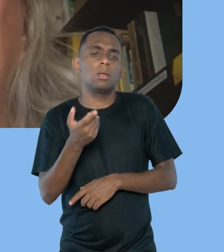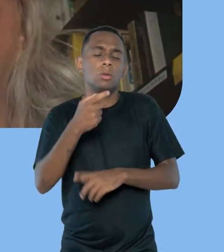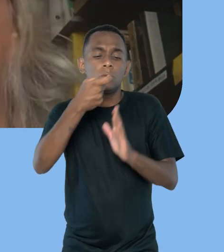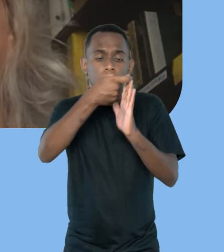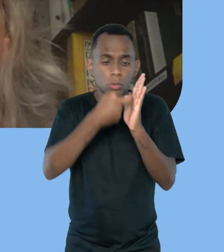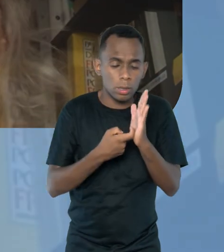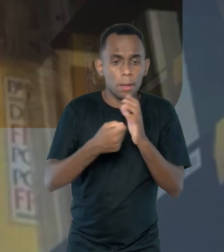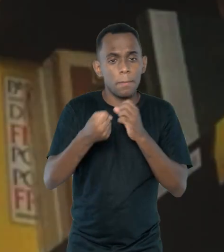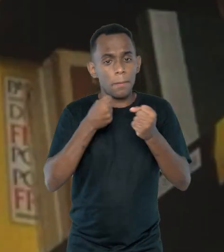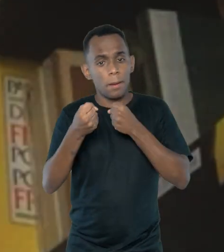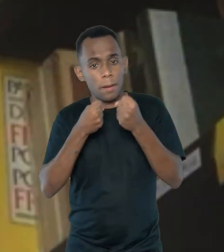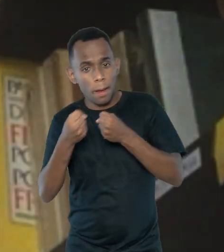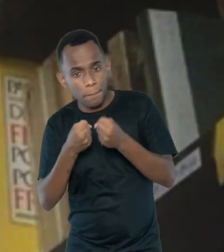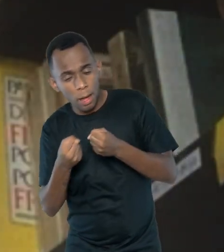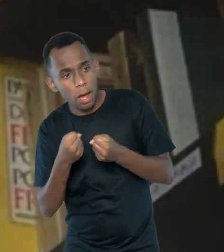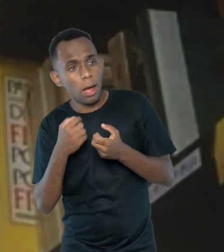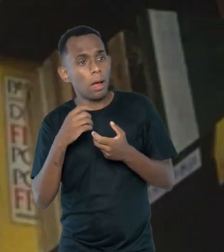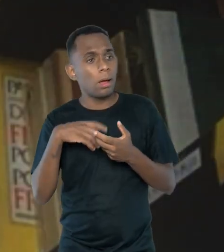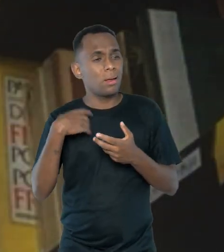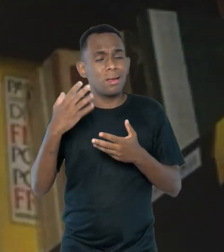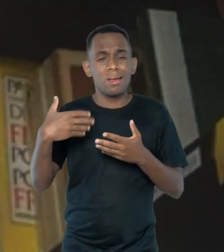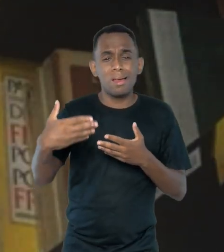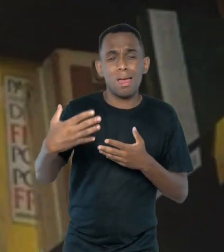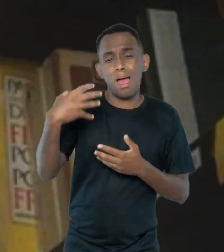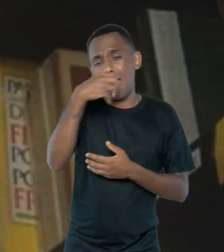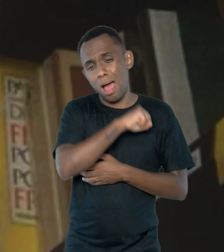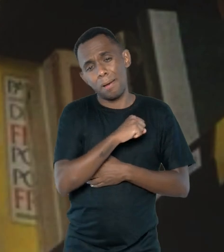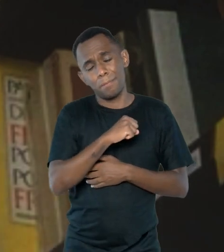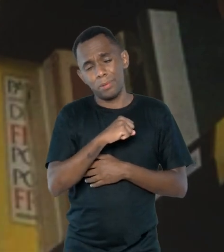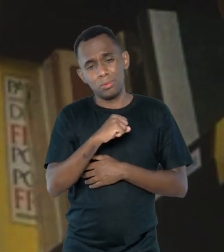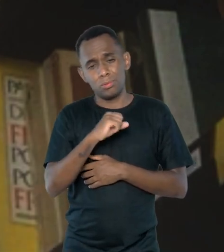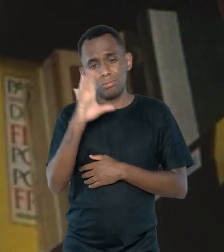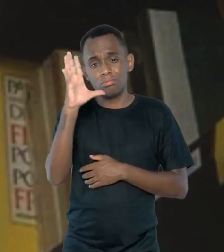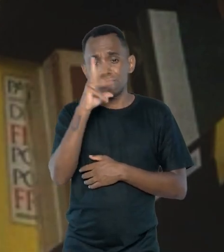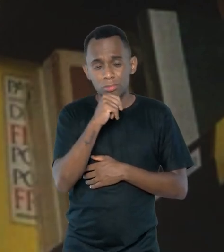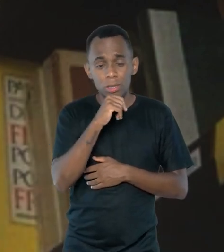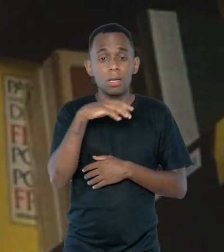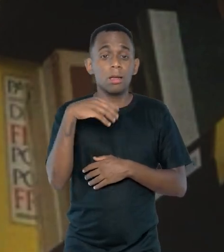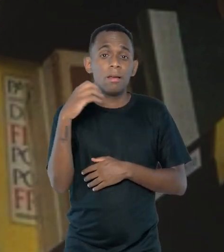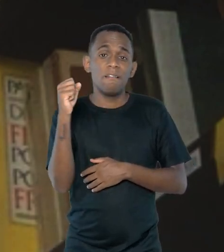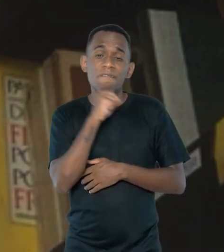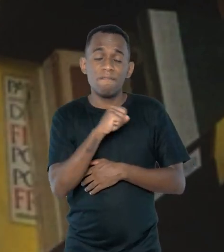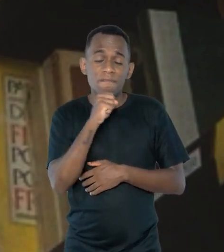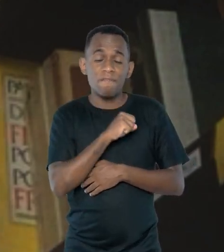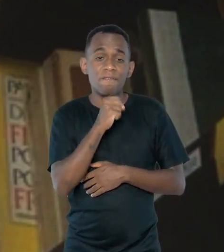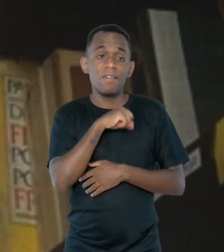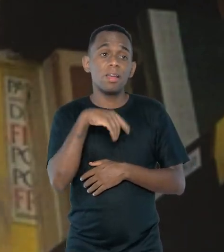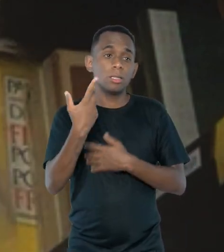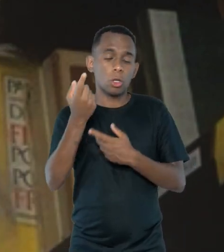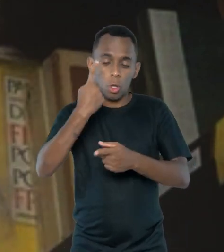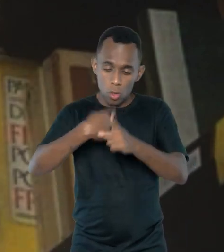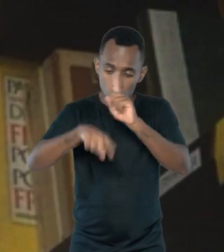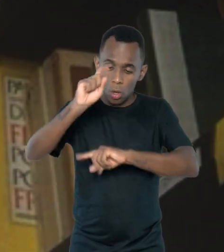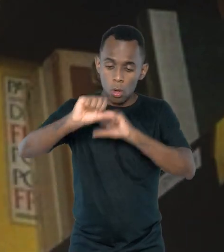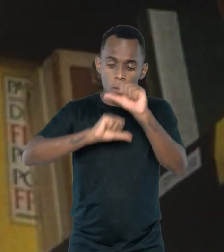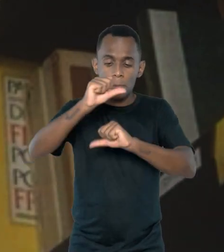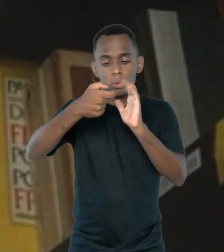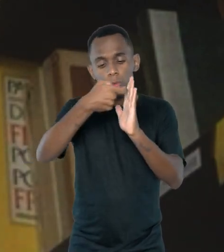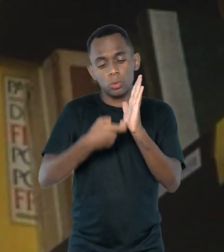jornalísticos, esses caducam muito rapidamente. Então, a gente acaba sempre fazendo uma reformulação na